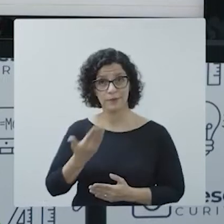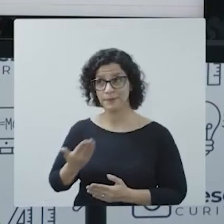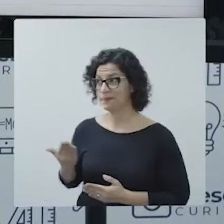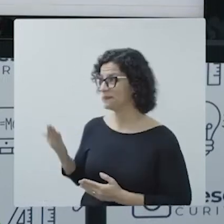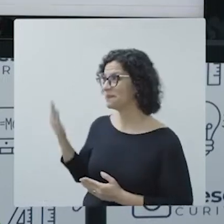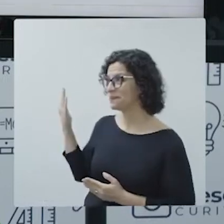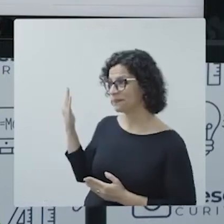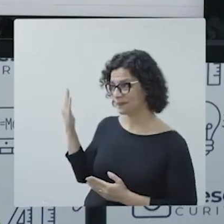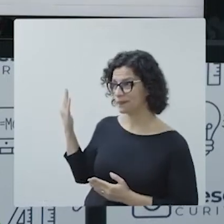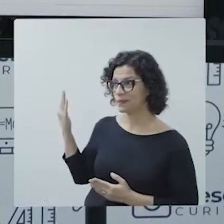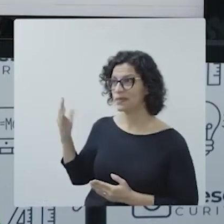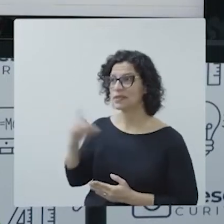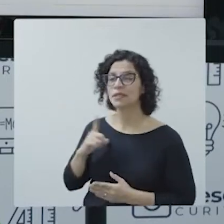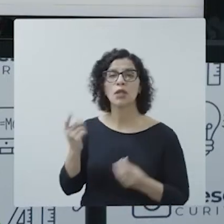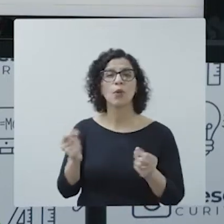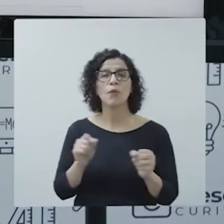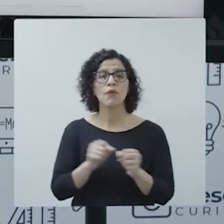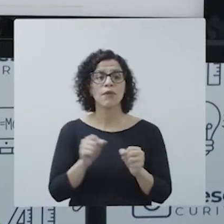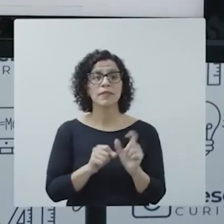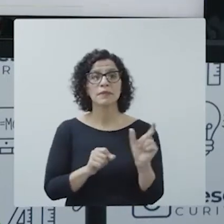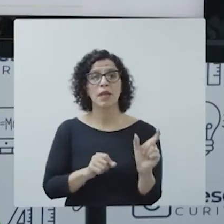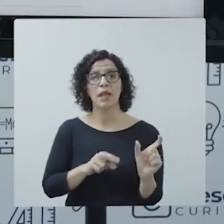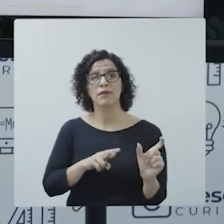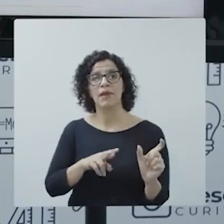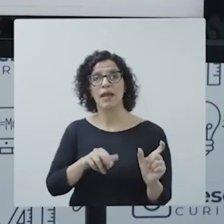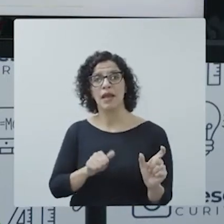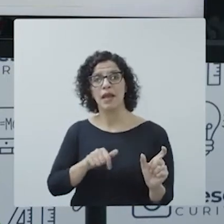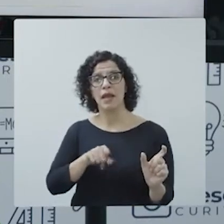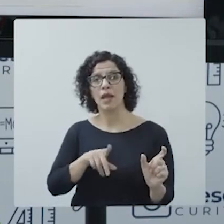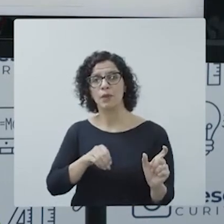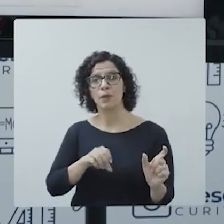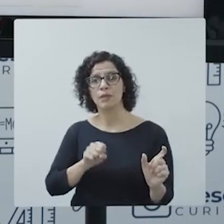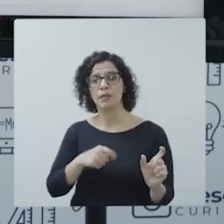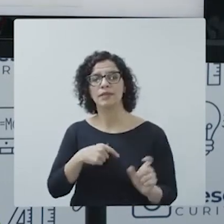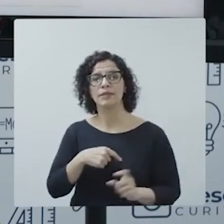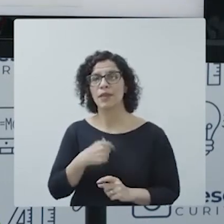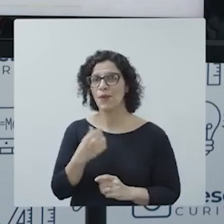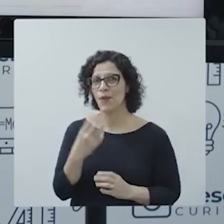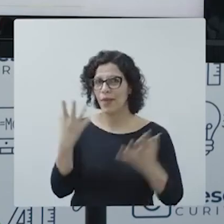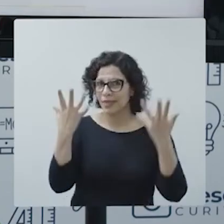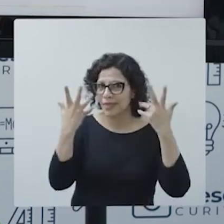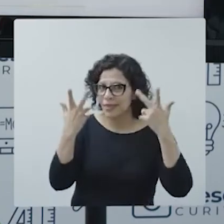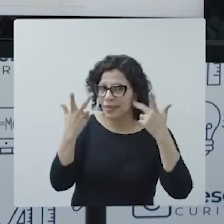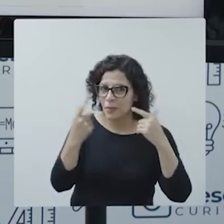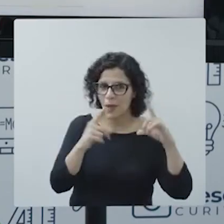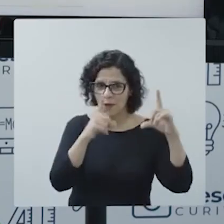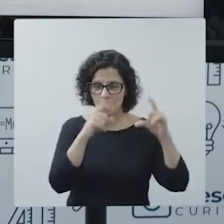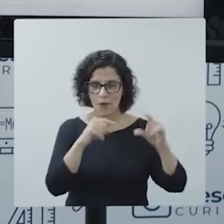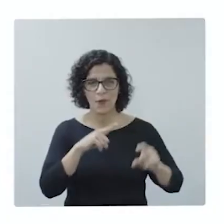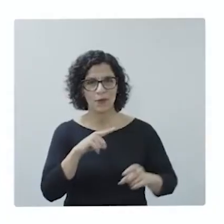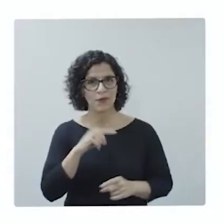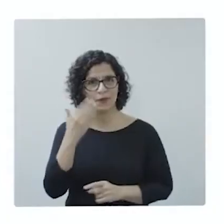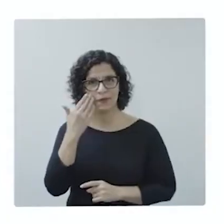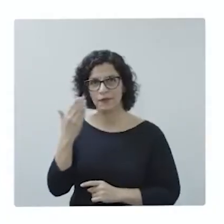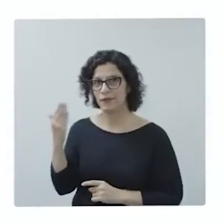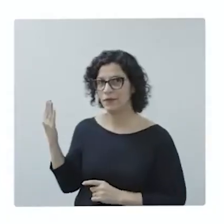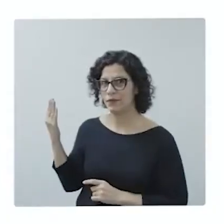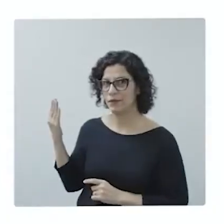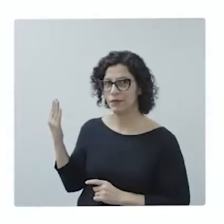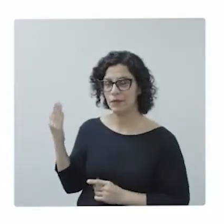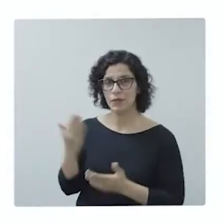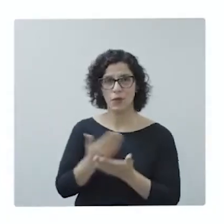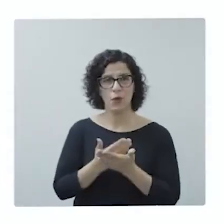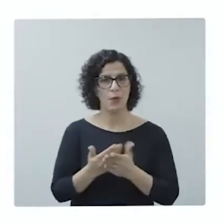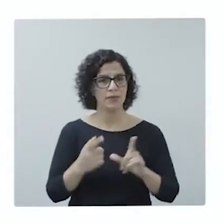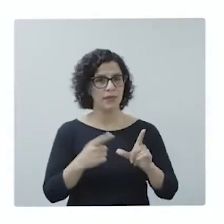E agora vamos ver aqui na tela como se escreve a palavra raposa. Olha, nós temos a imagem de uma